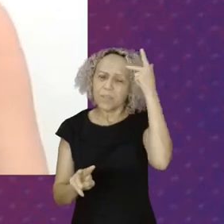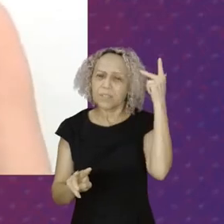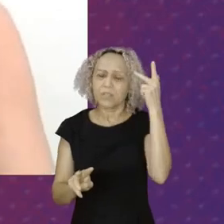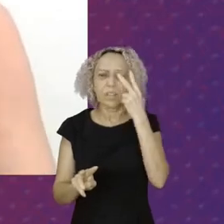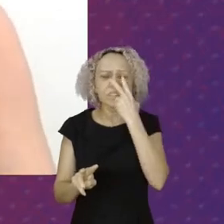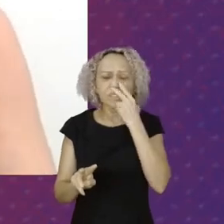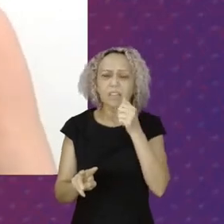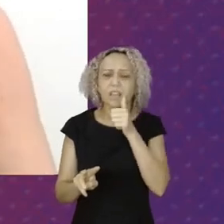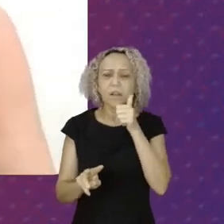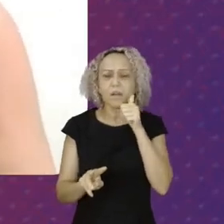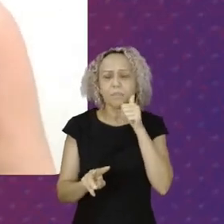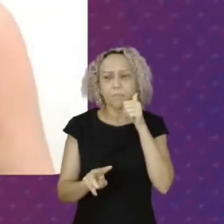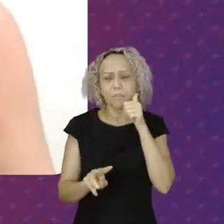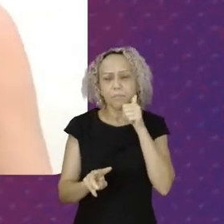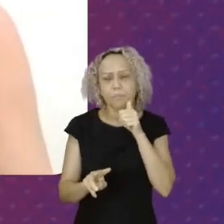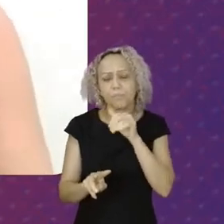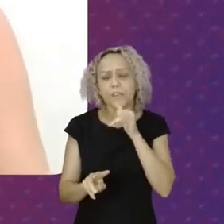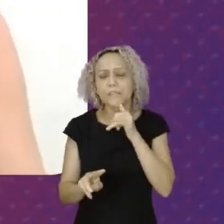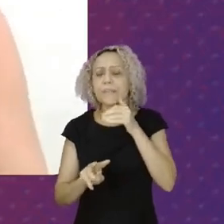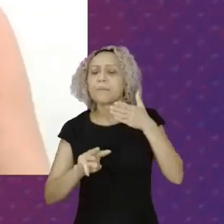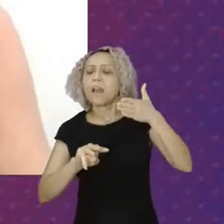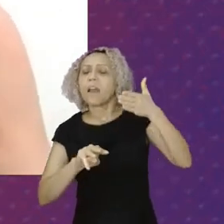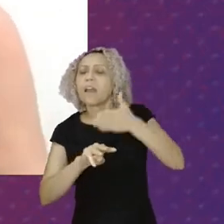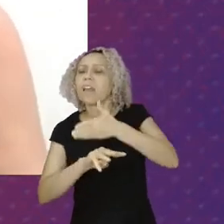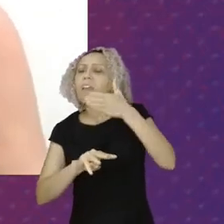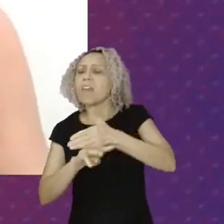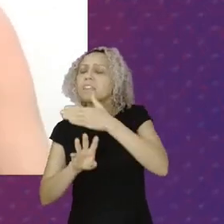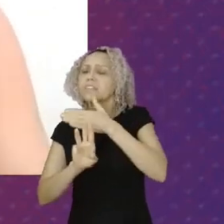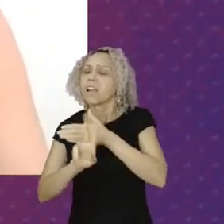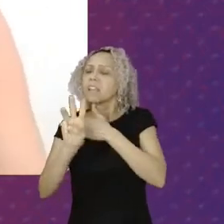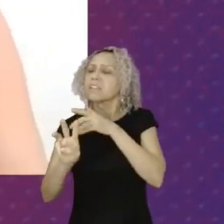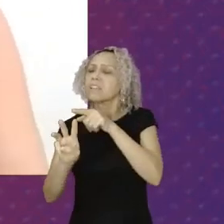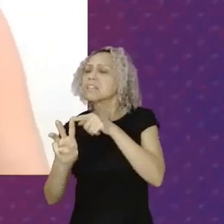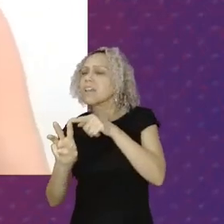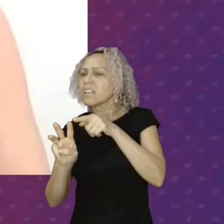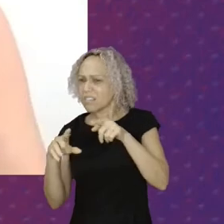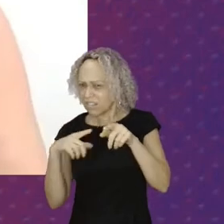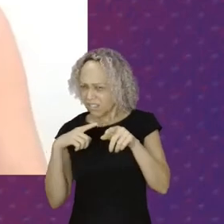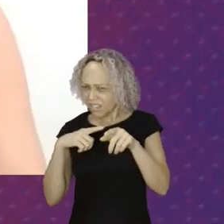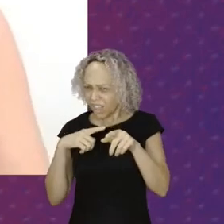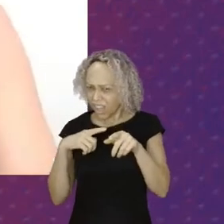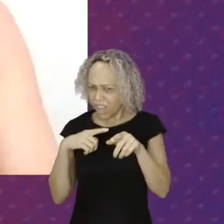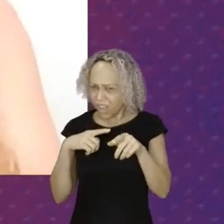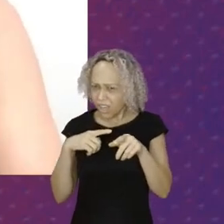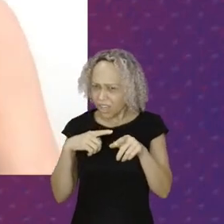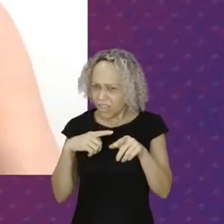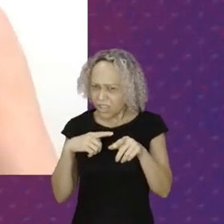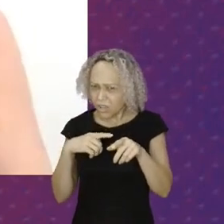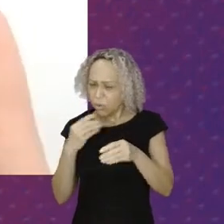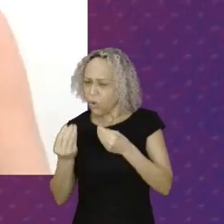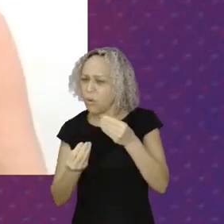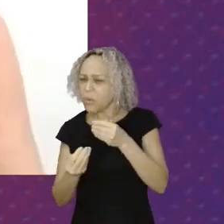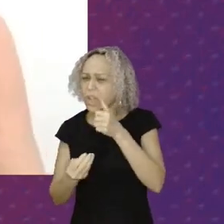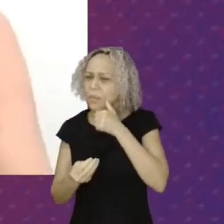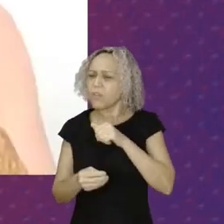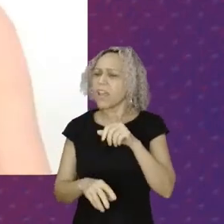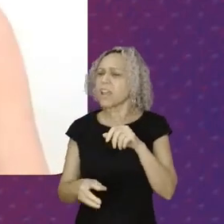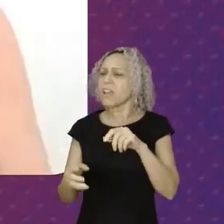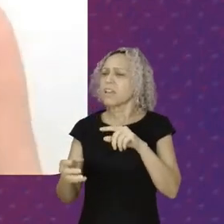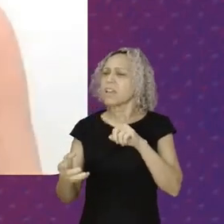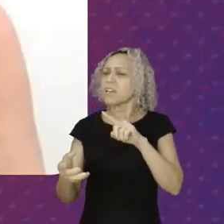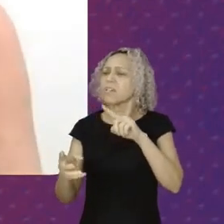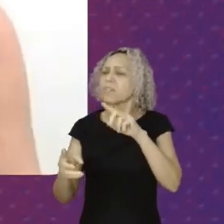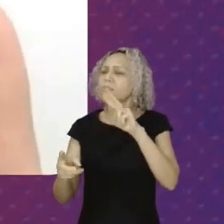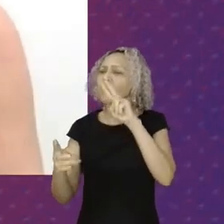um leitor de tela ou ter um dispositivo de acesso físico, etc., um